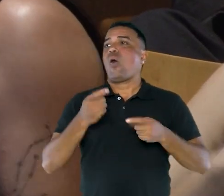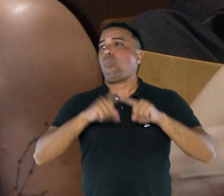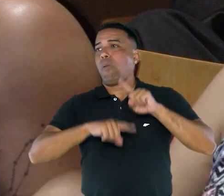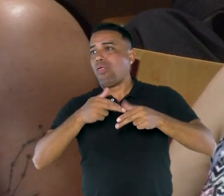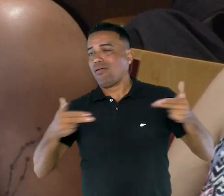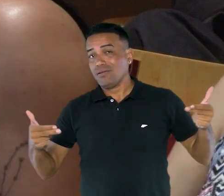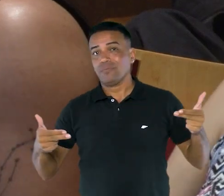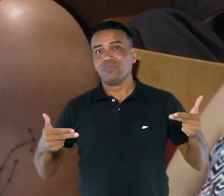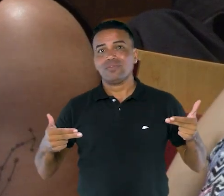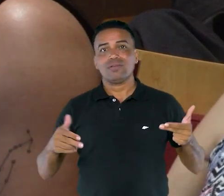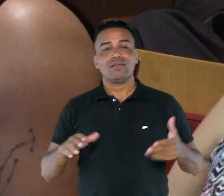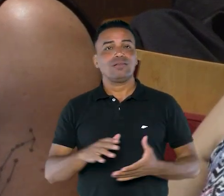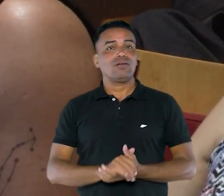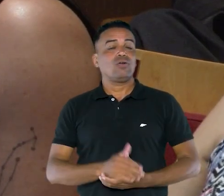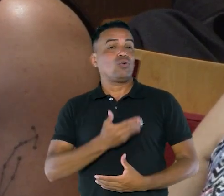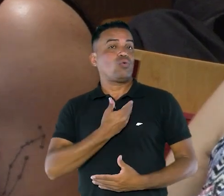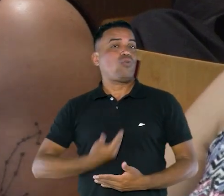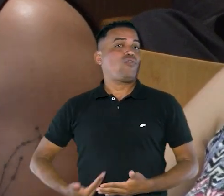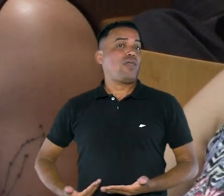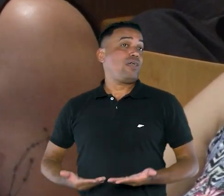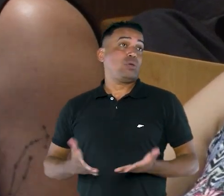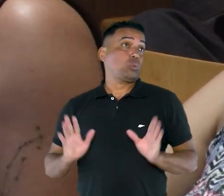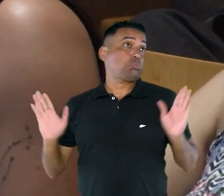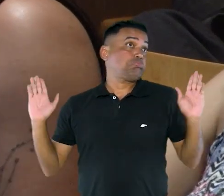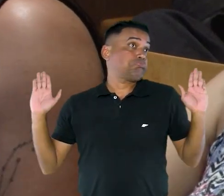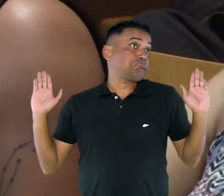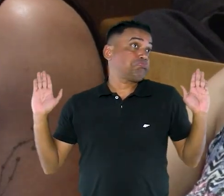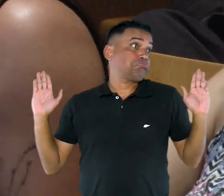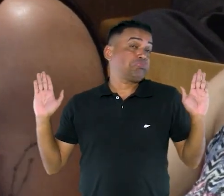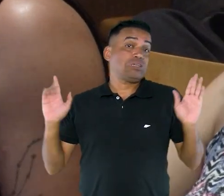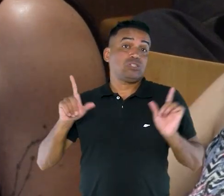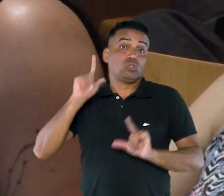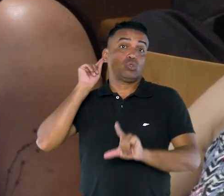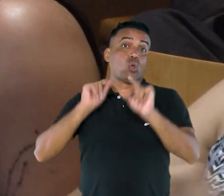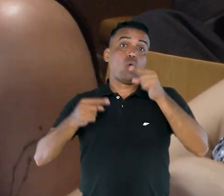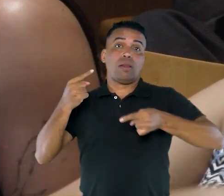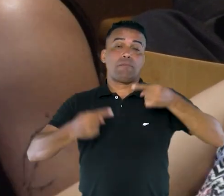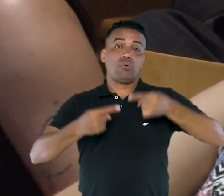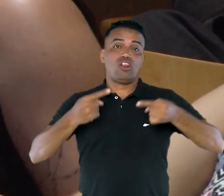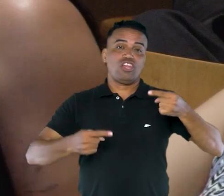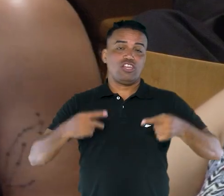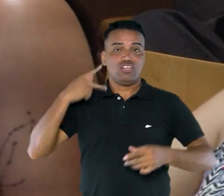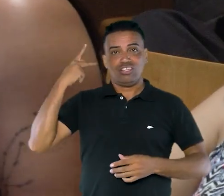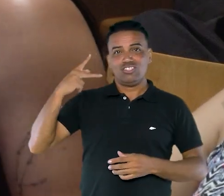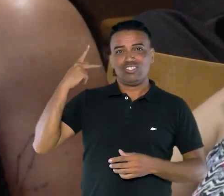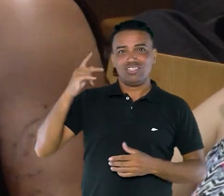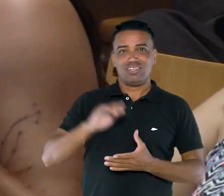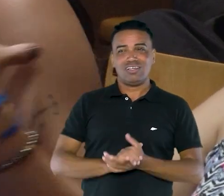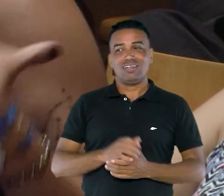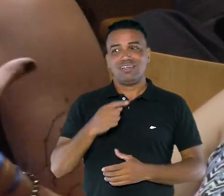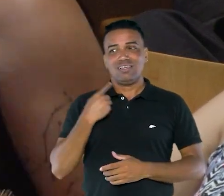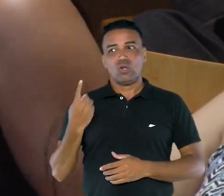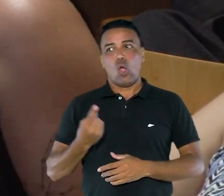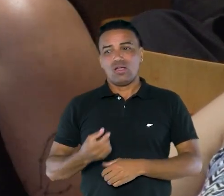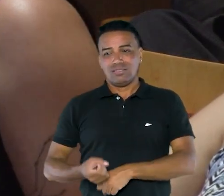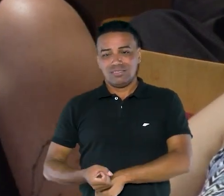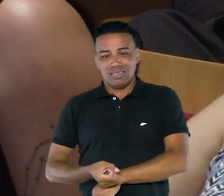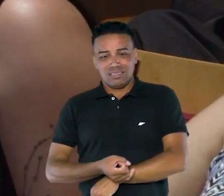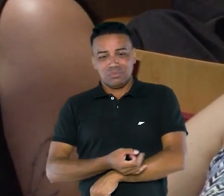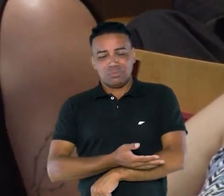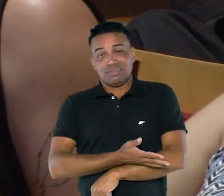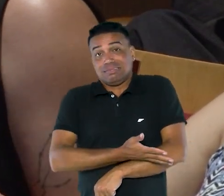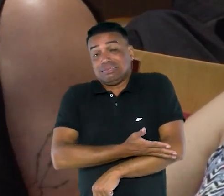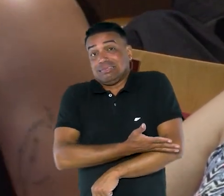manter o caixa como uma decisão política, e nós estamos todos à flor da